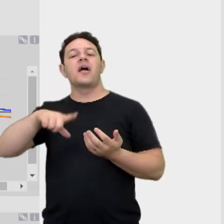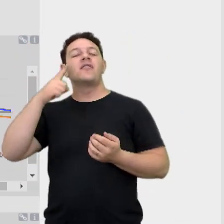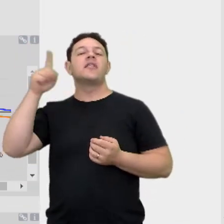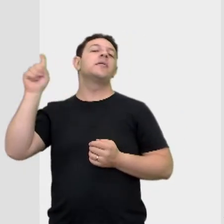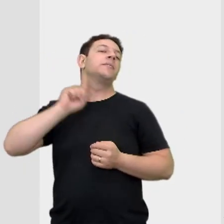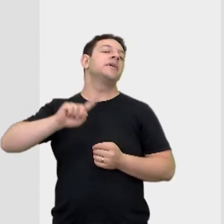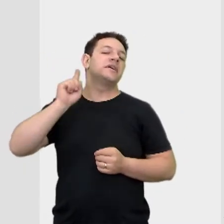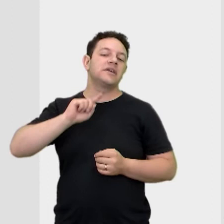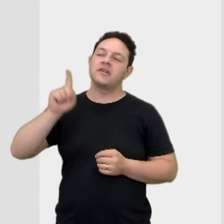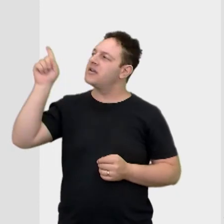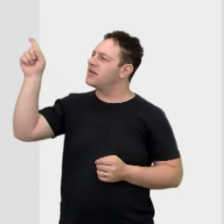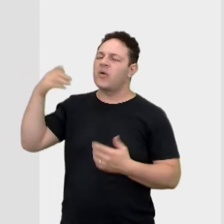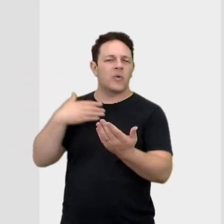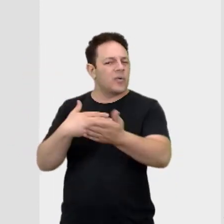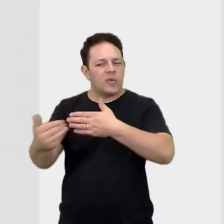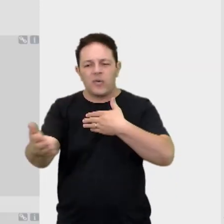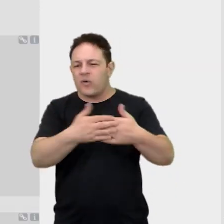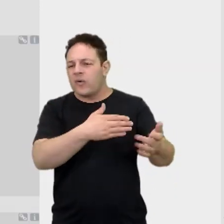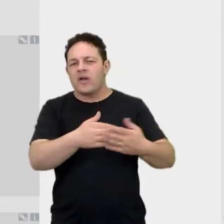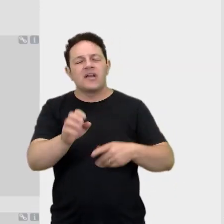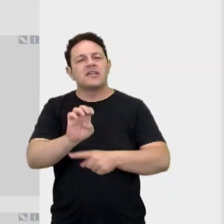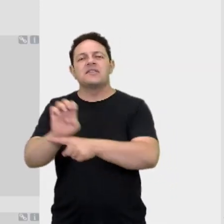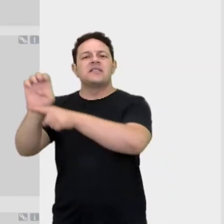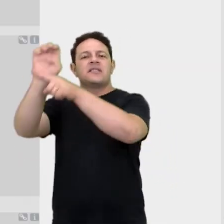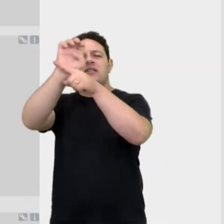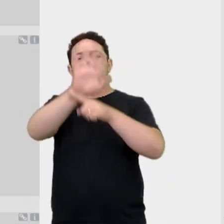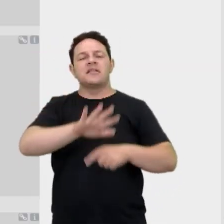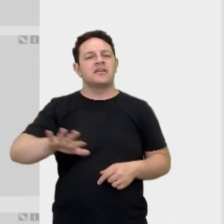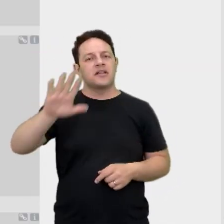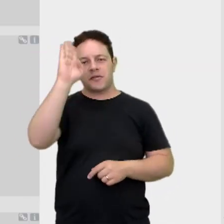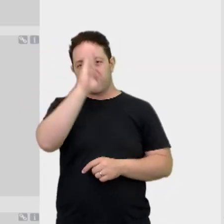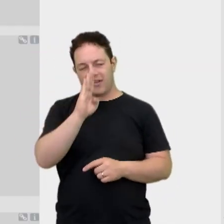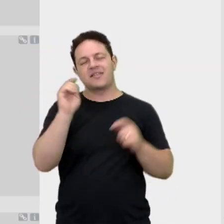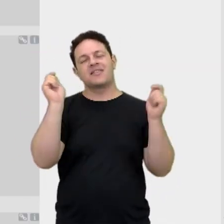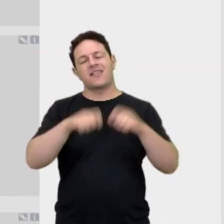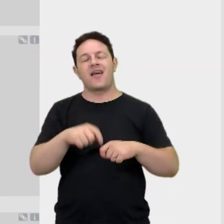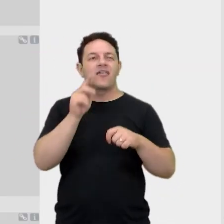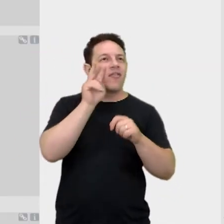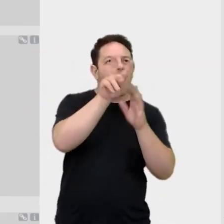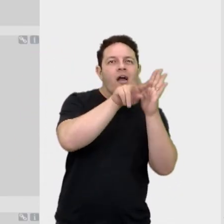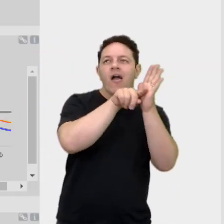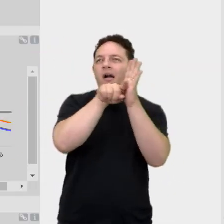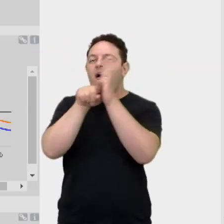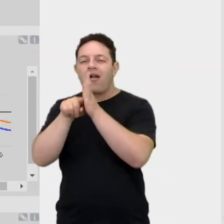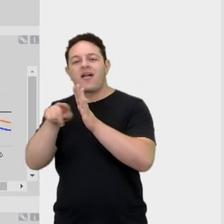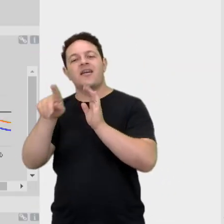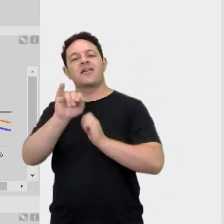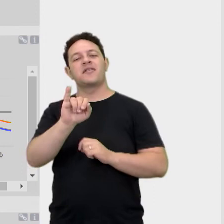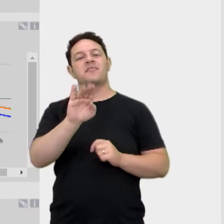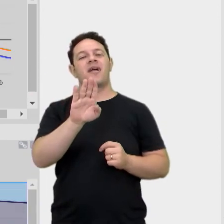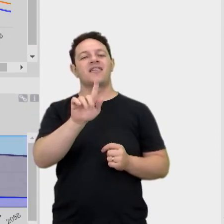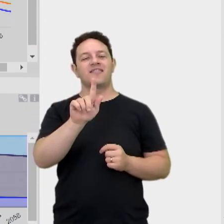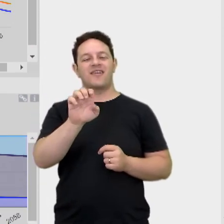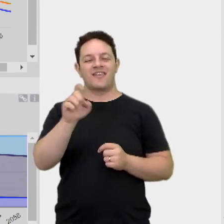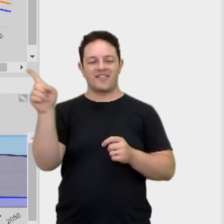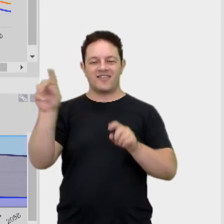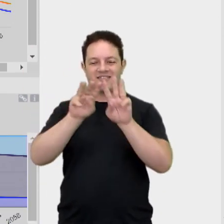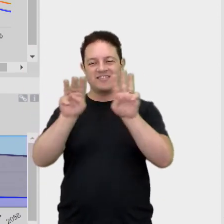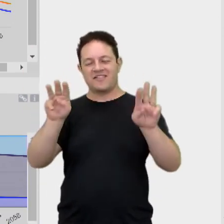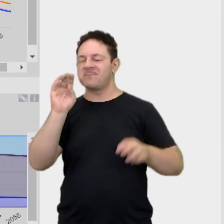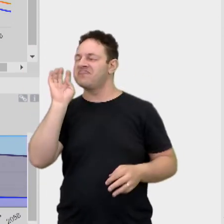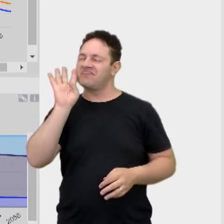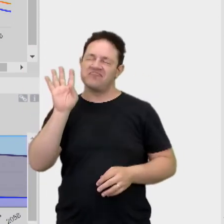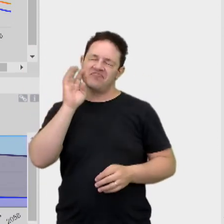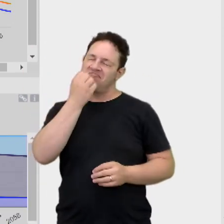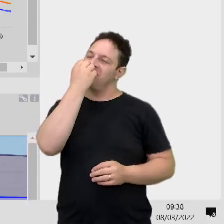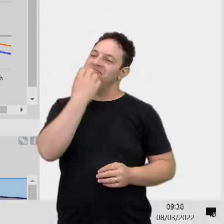Gerais, qualquer estado federativo do Brasil, podemos ver nesse site que é muito legal, tá